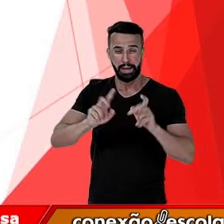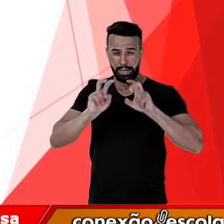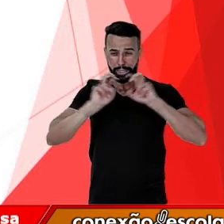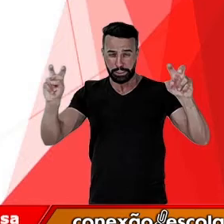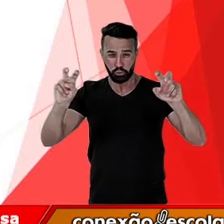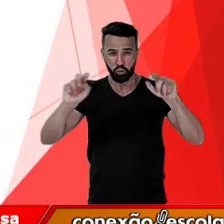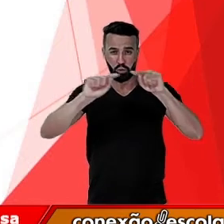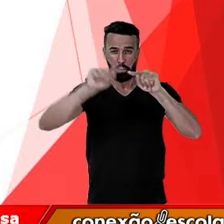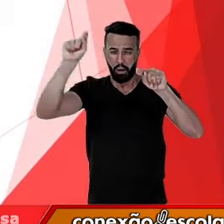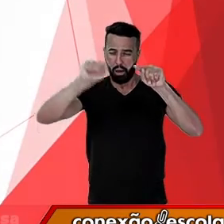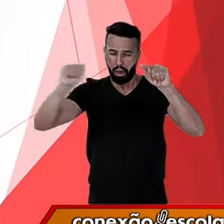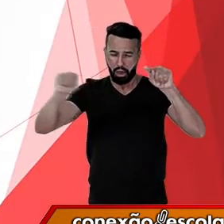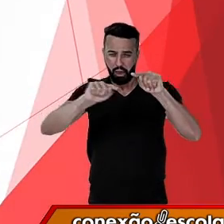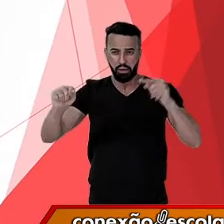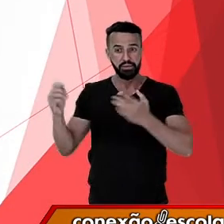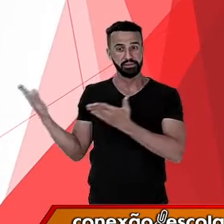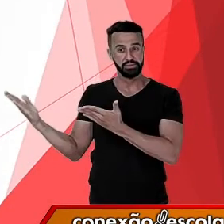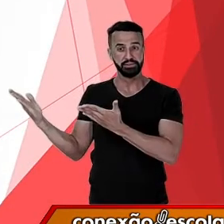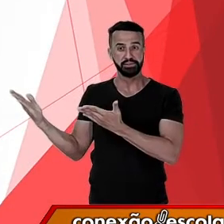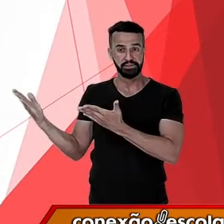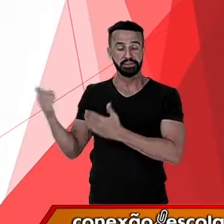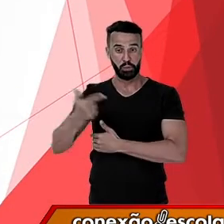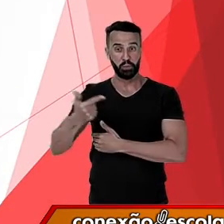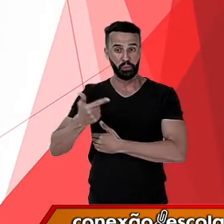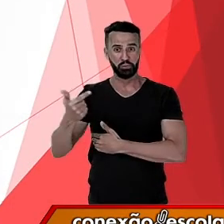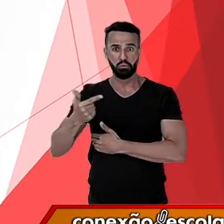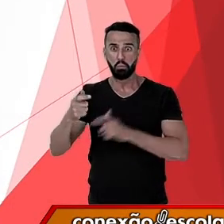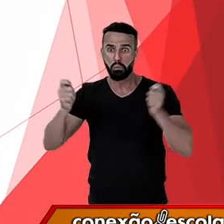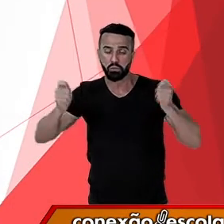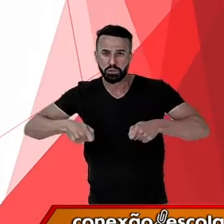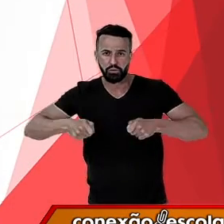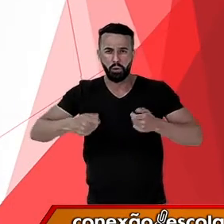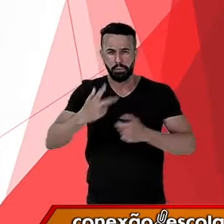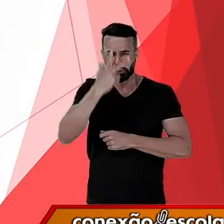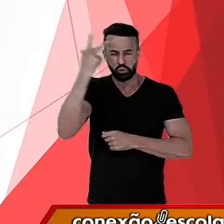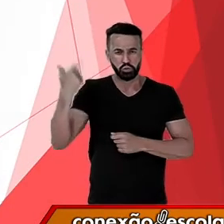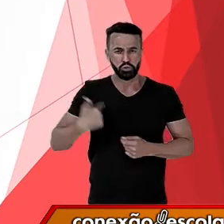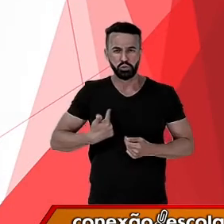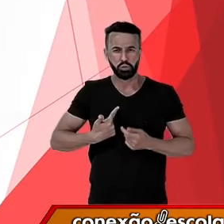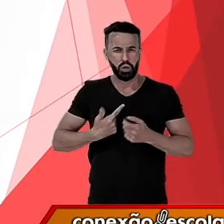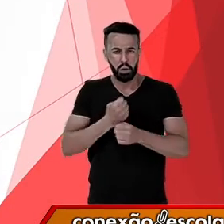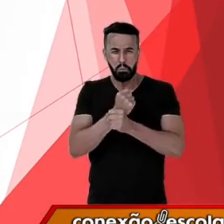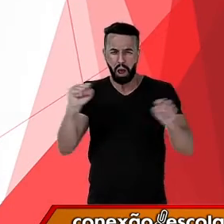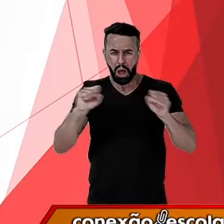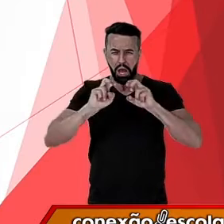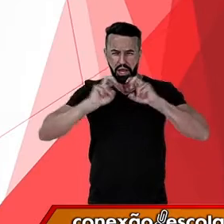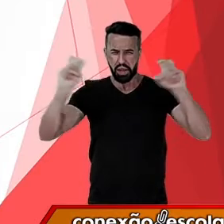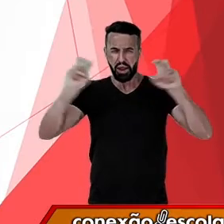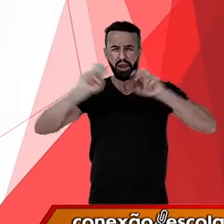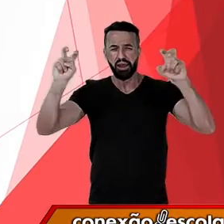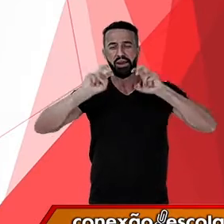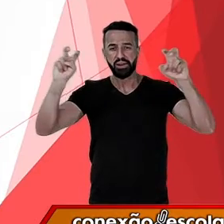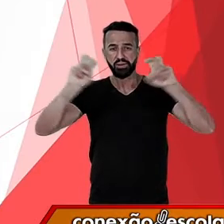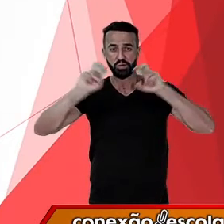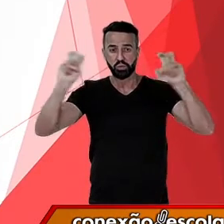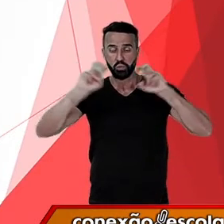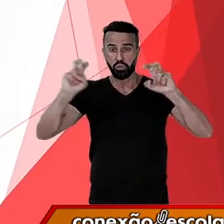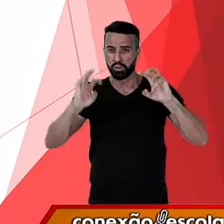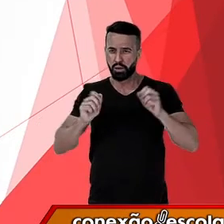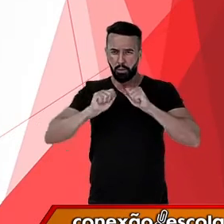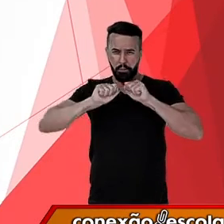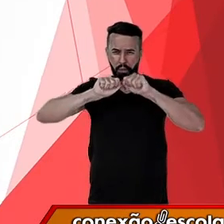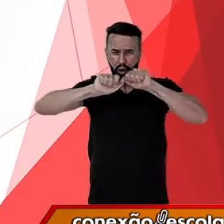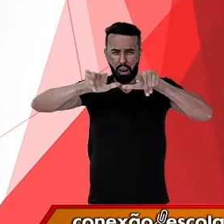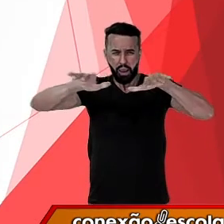tem várias formas para expressar então que a pessoa está gritando e esse grito vai para todos os